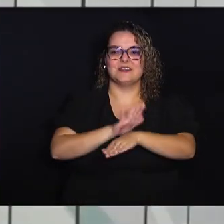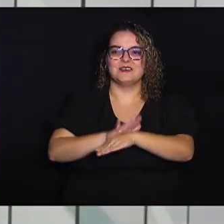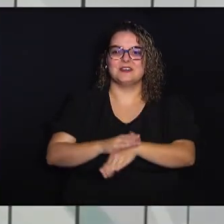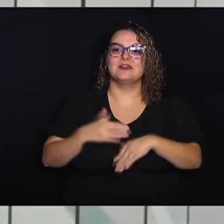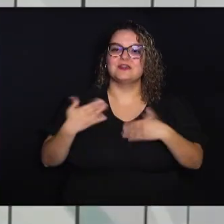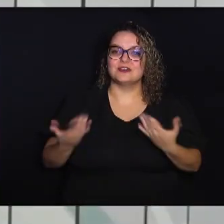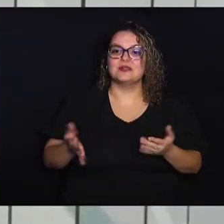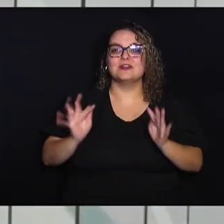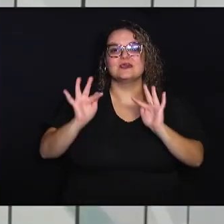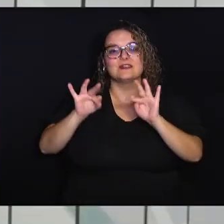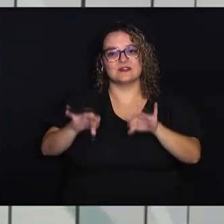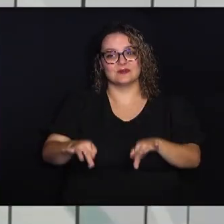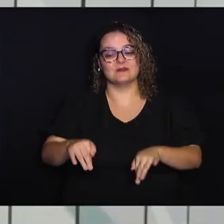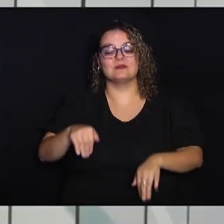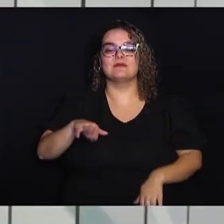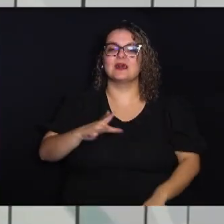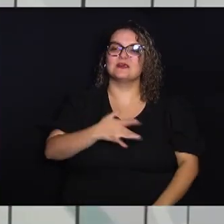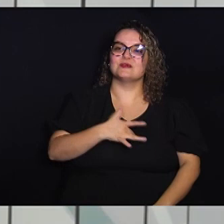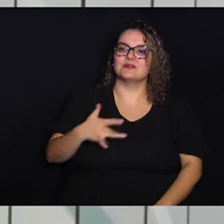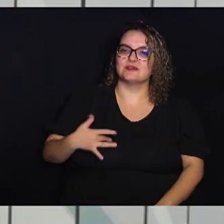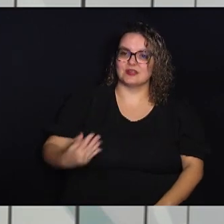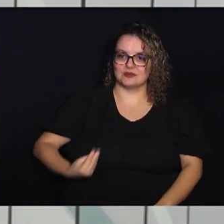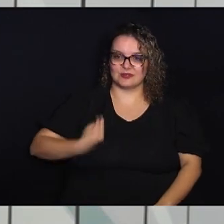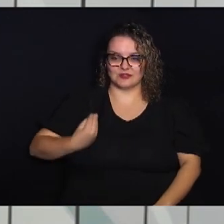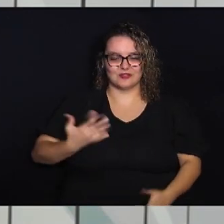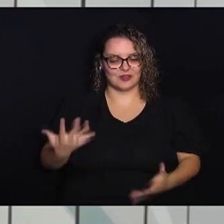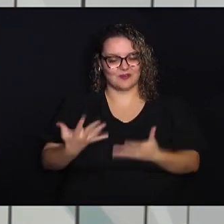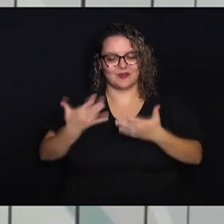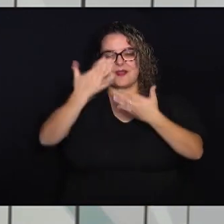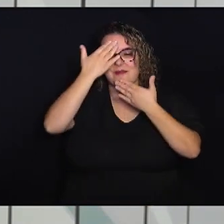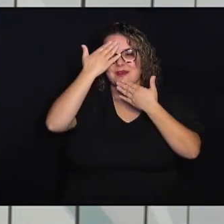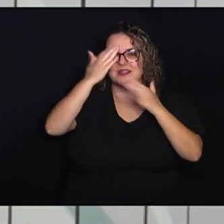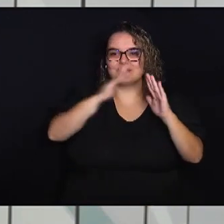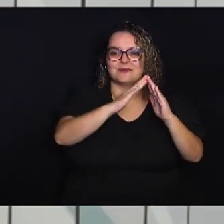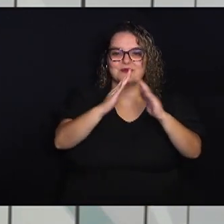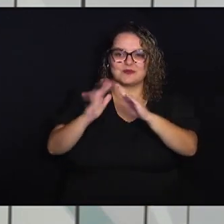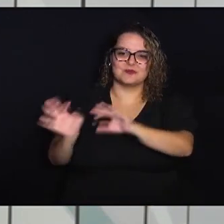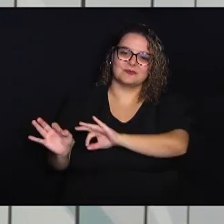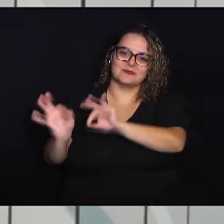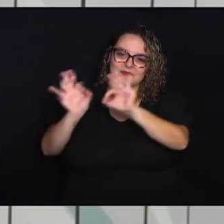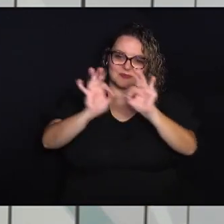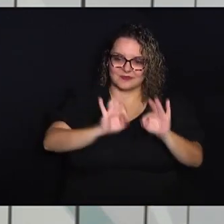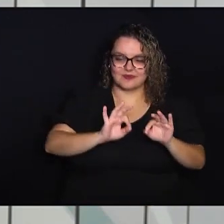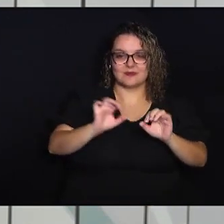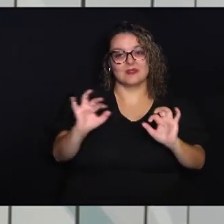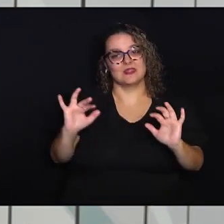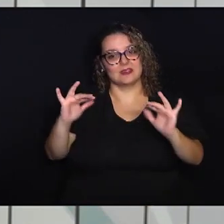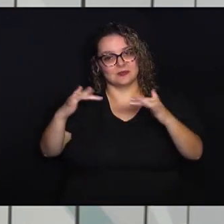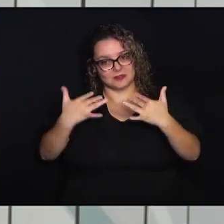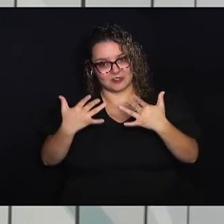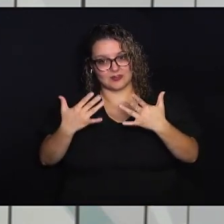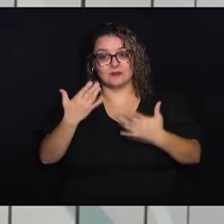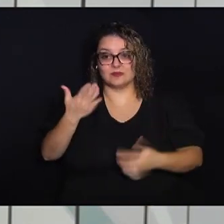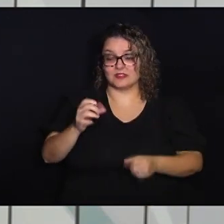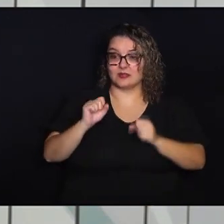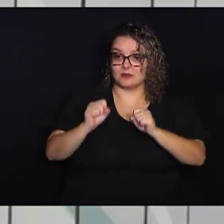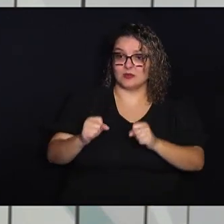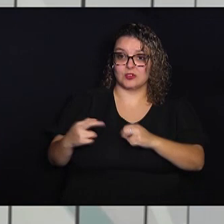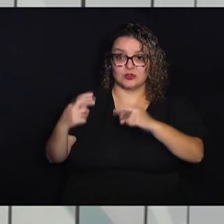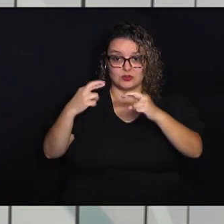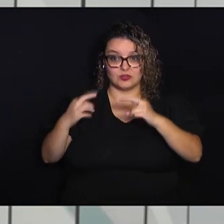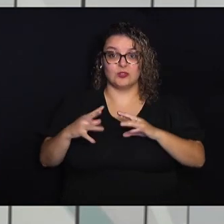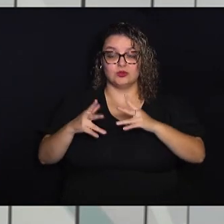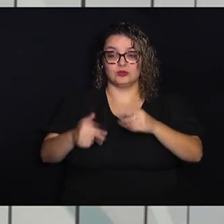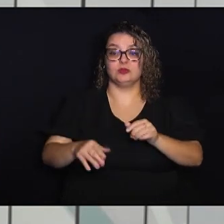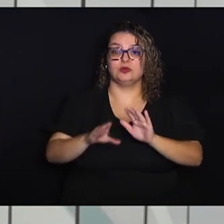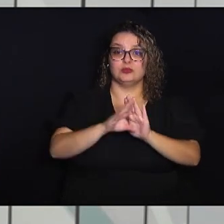Estamos encerrando mais um Saúde à Vida. Obrigado ao pessoal de casa pela companhia, pela audiência. Você pode conferir todos